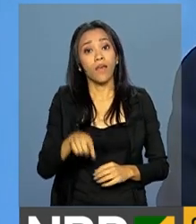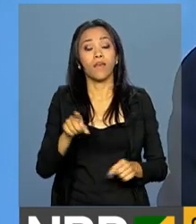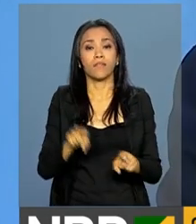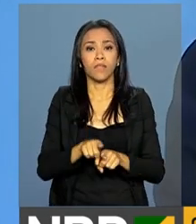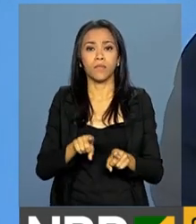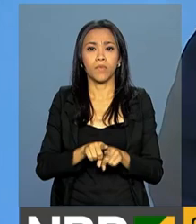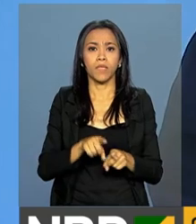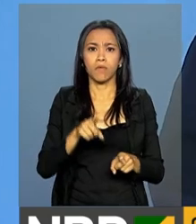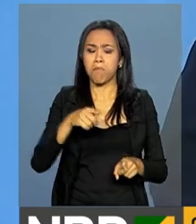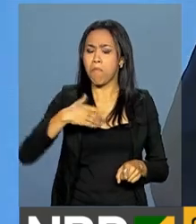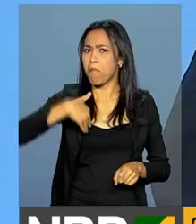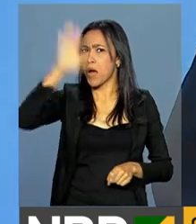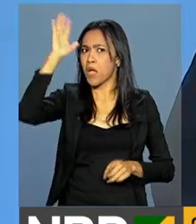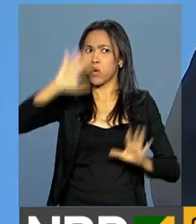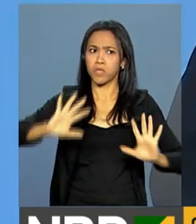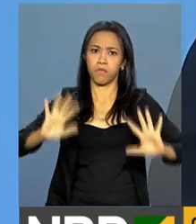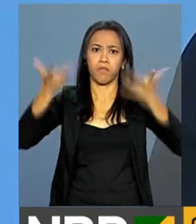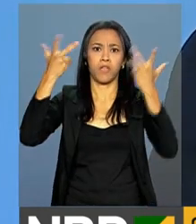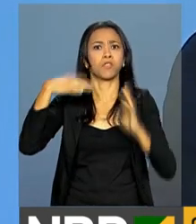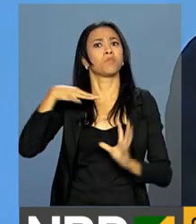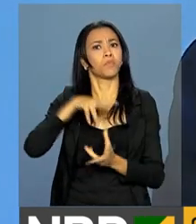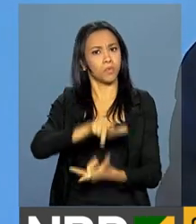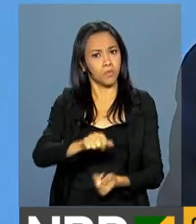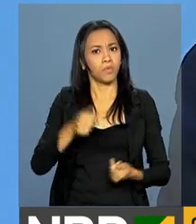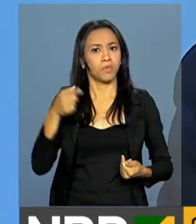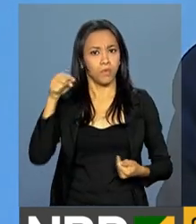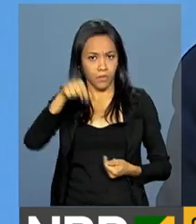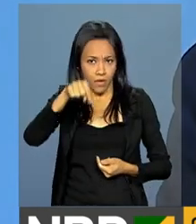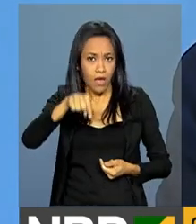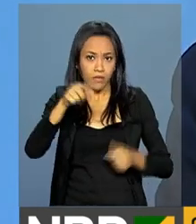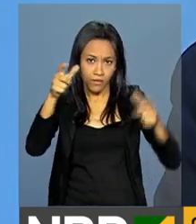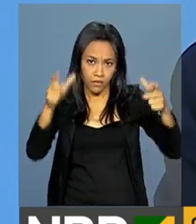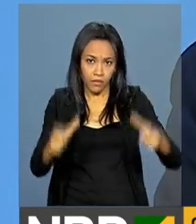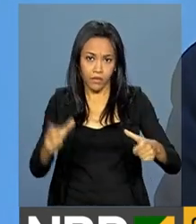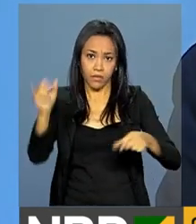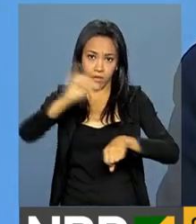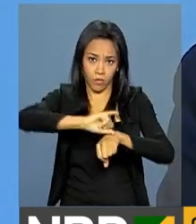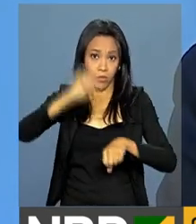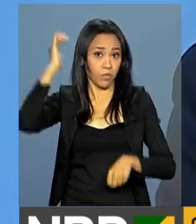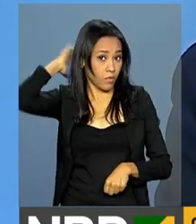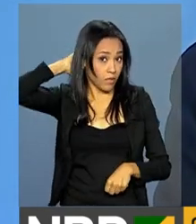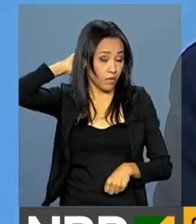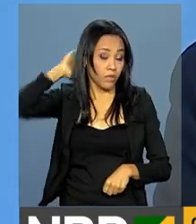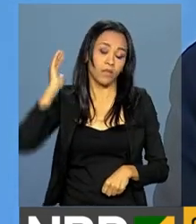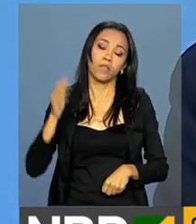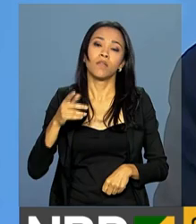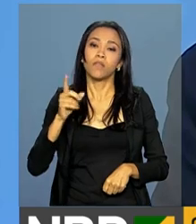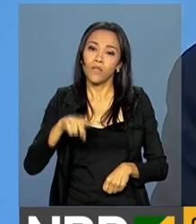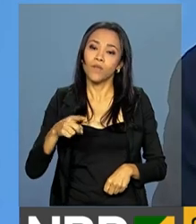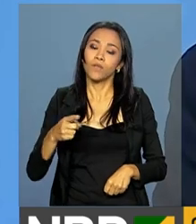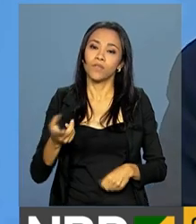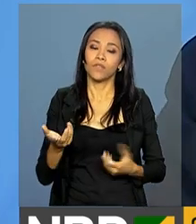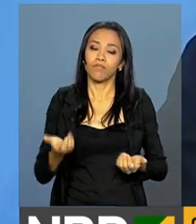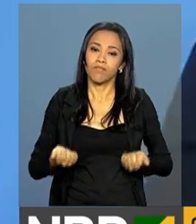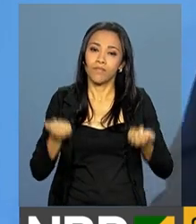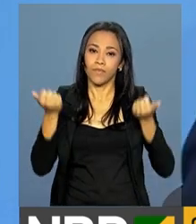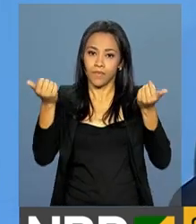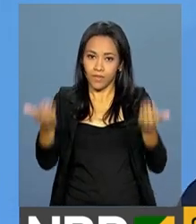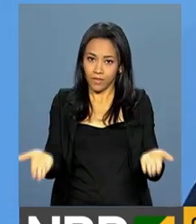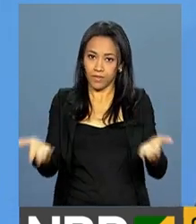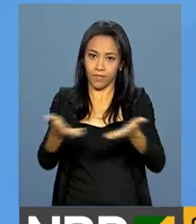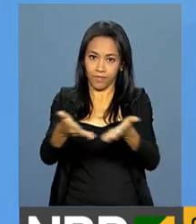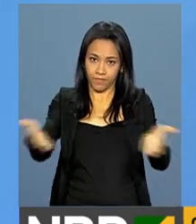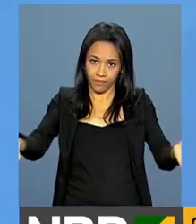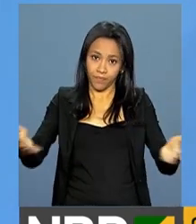imodestamente, talvez uma das maiores festas do mundo, não é? Merece o que hoje está sendo feito. E, naturalmente, isto